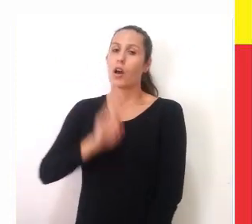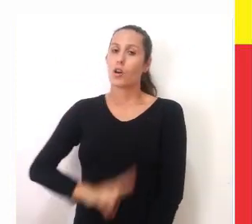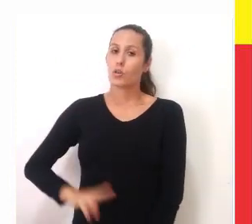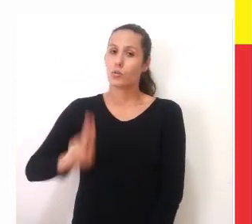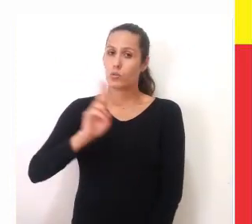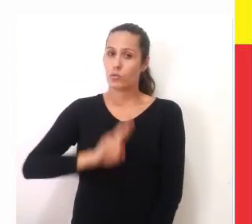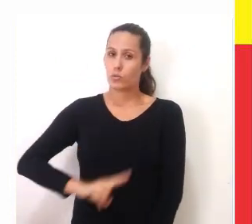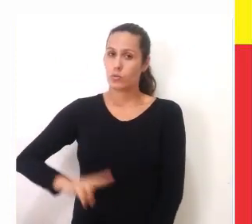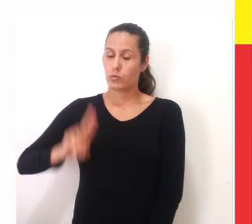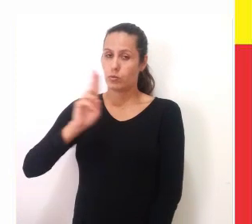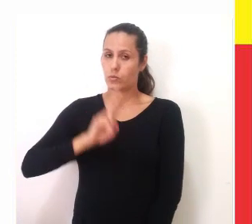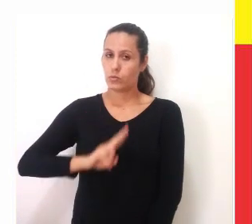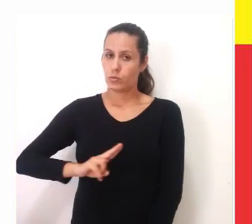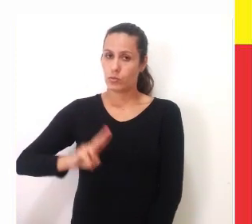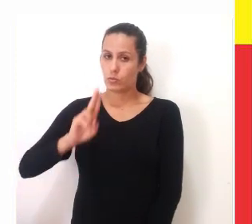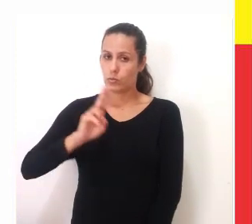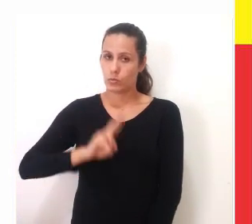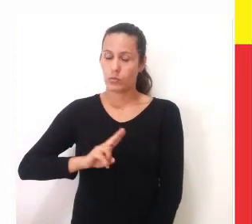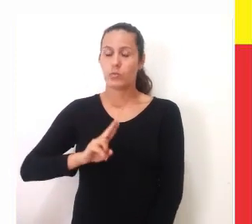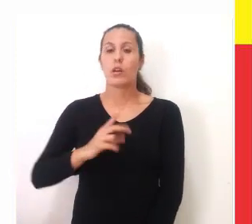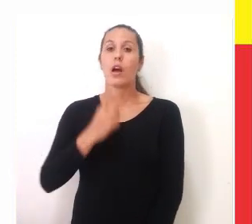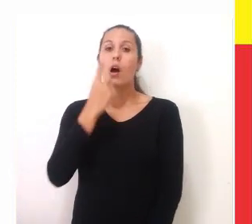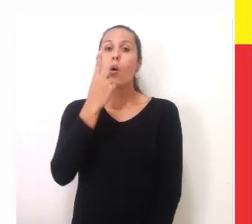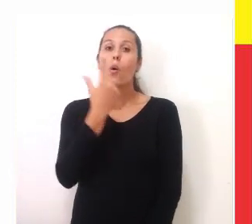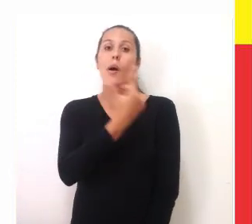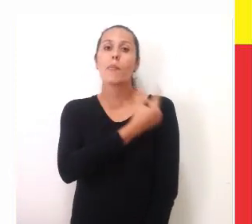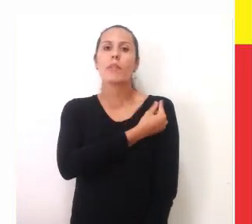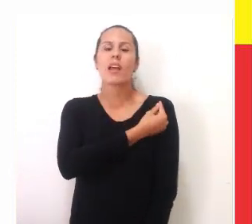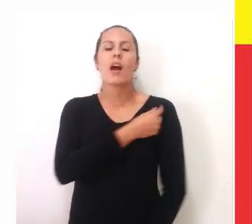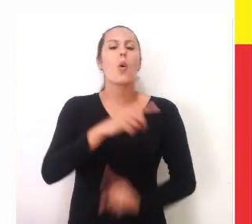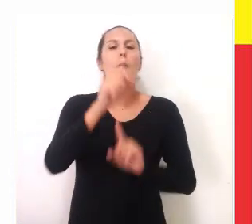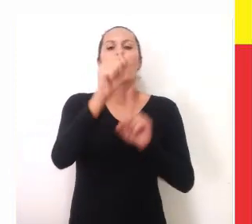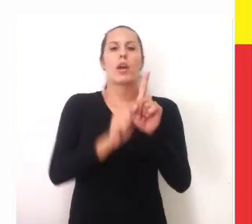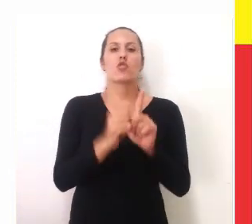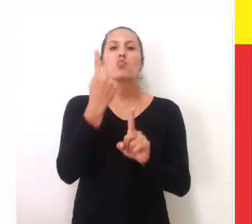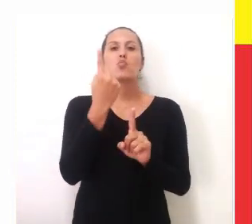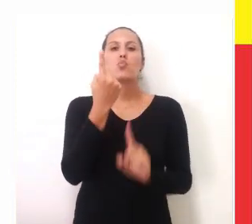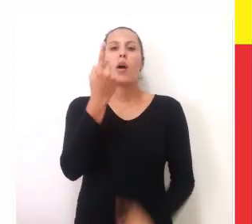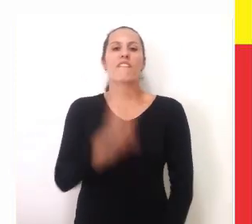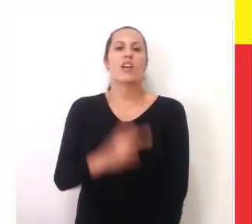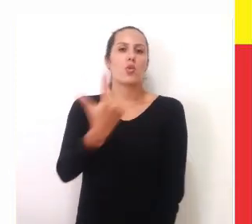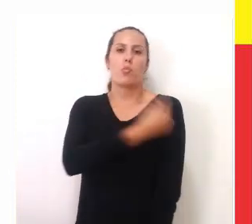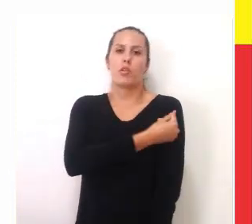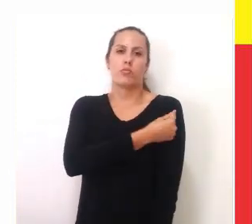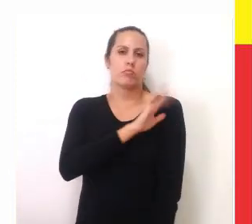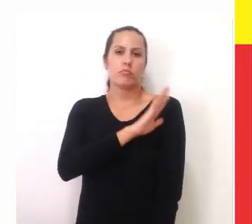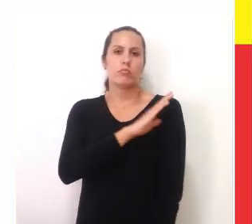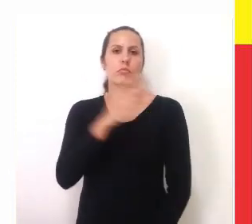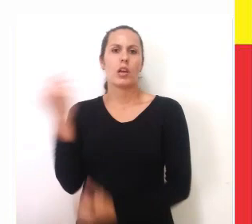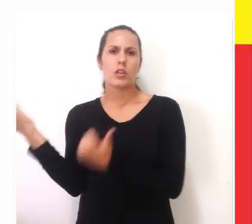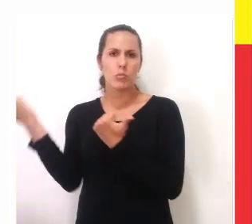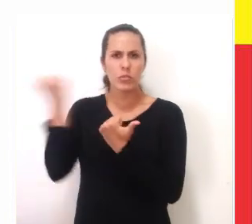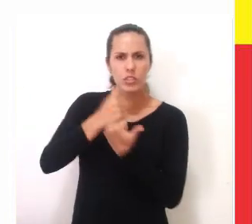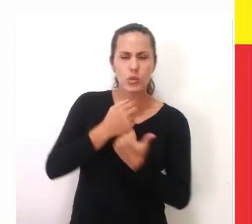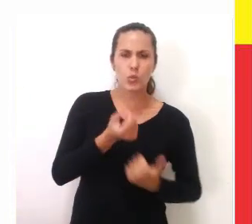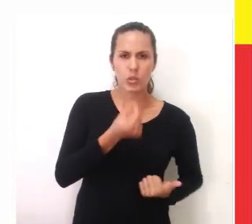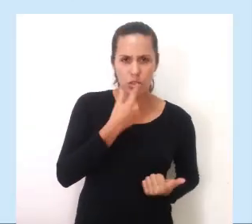injeção, ela é utilizada, tá certo? Para uma aplicação para o mês todo.